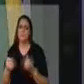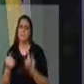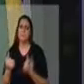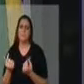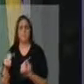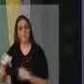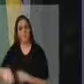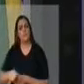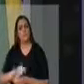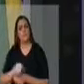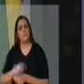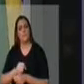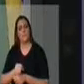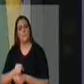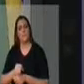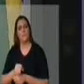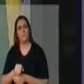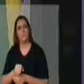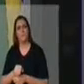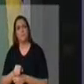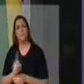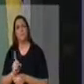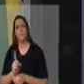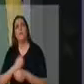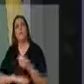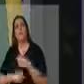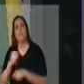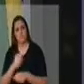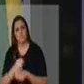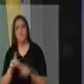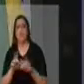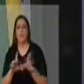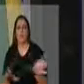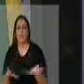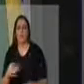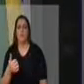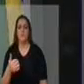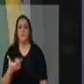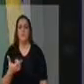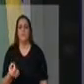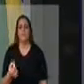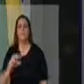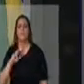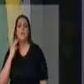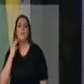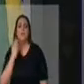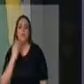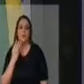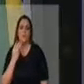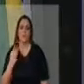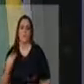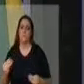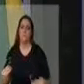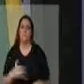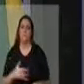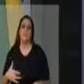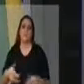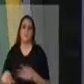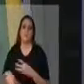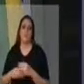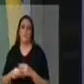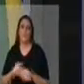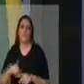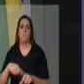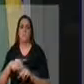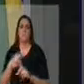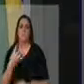ano, aliás, o ano passado, 120 milhões com o complemento do Ministério da Saúde, mais 40 milhões